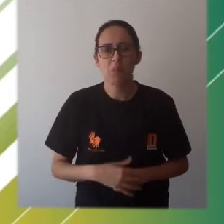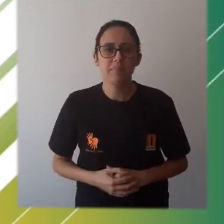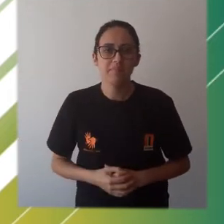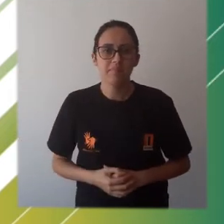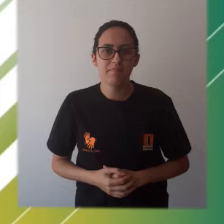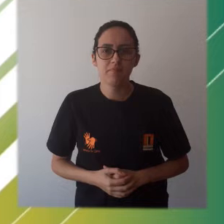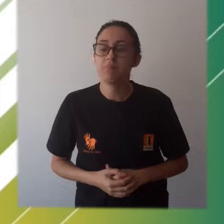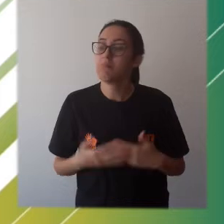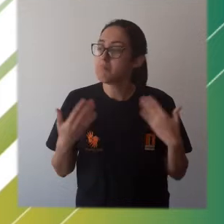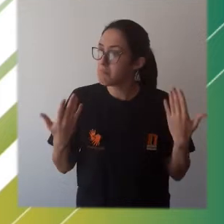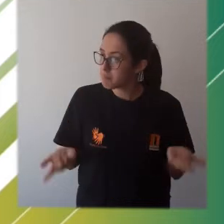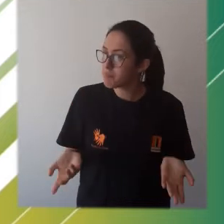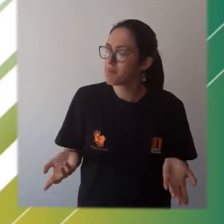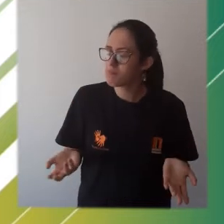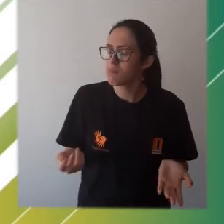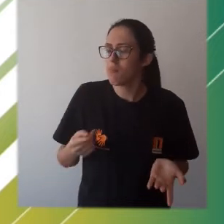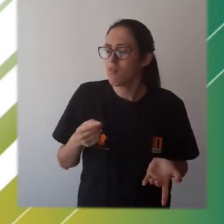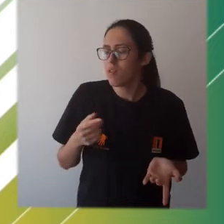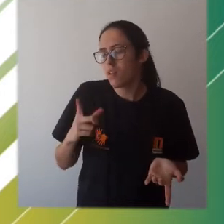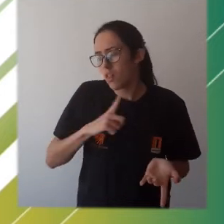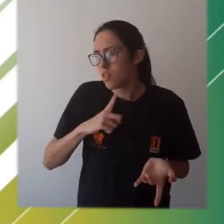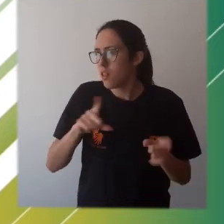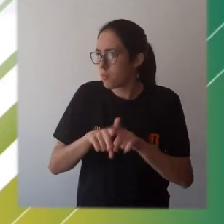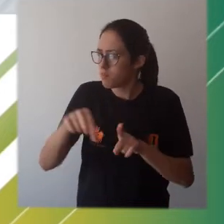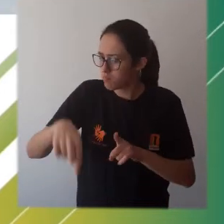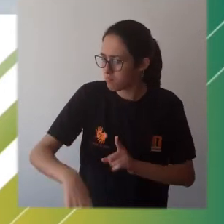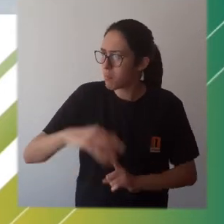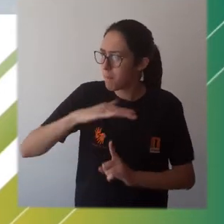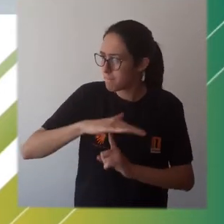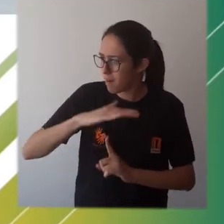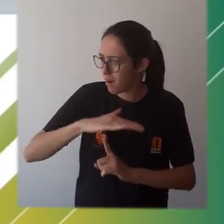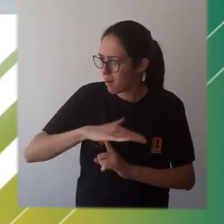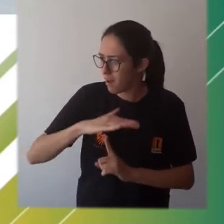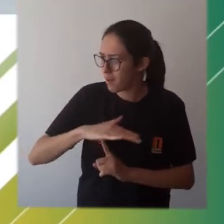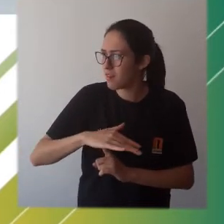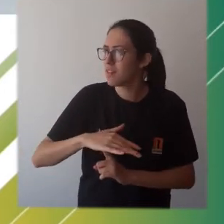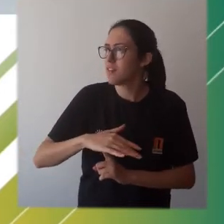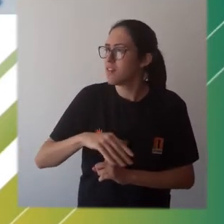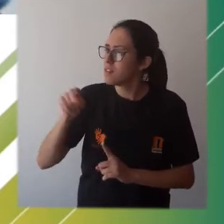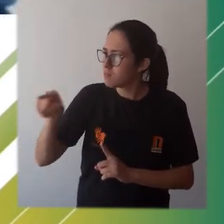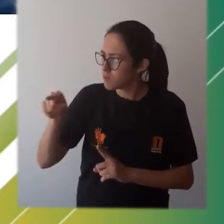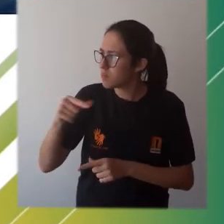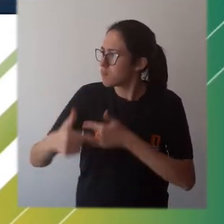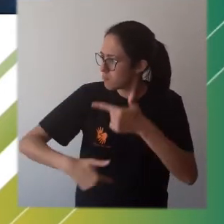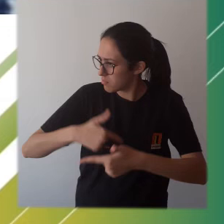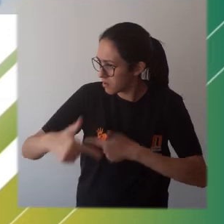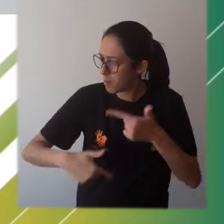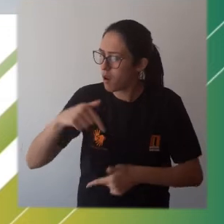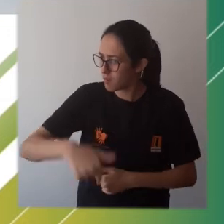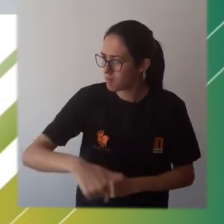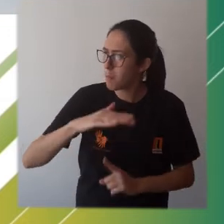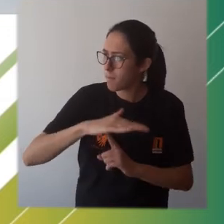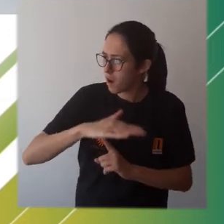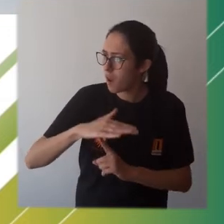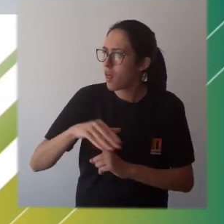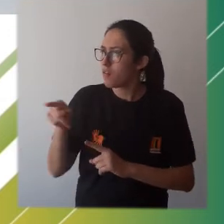necessária. Agora a gente vem, Cristiano, para o nosso estado, onde é a sua expertise, onde